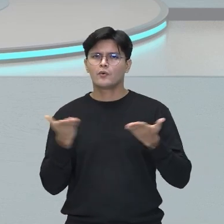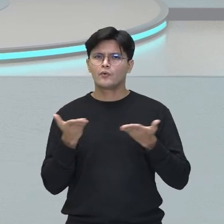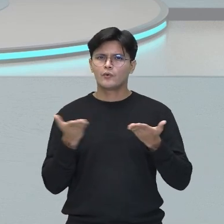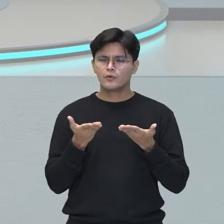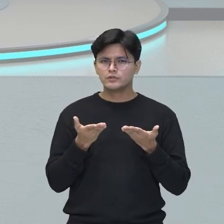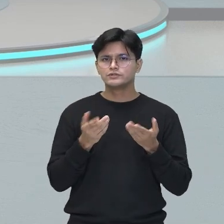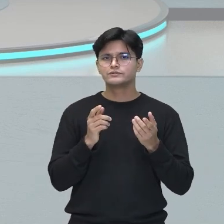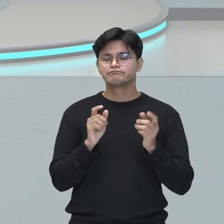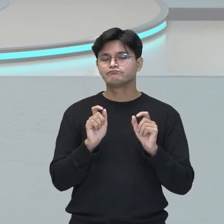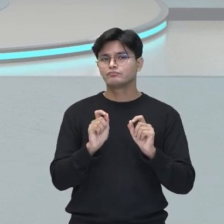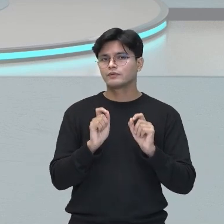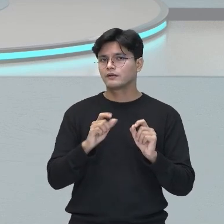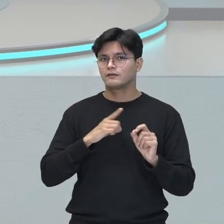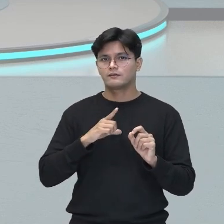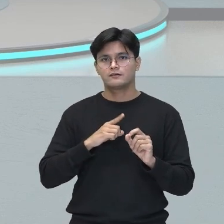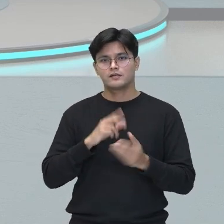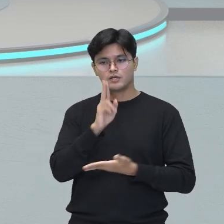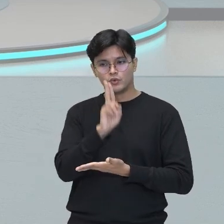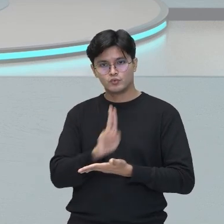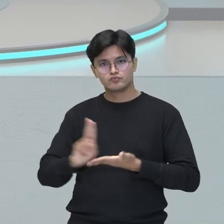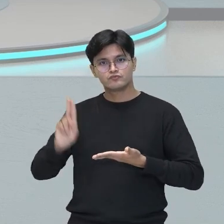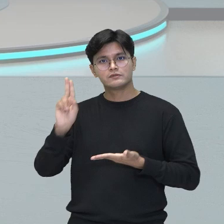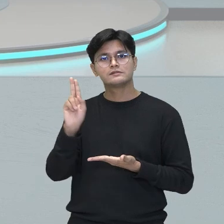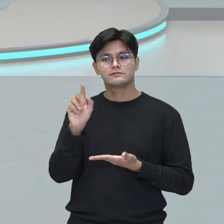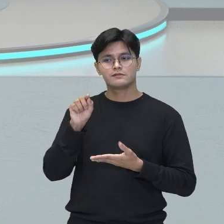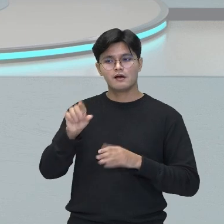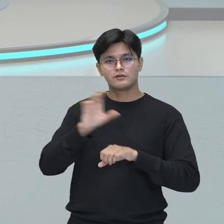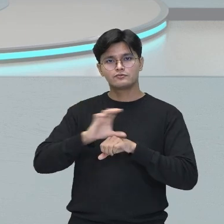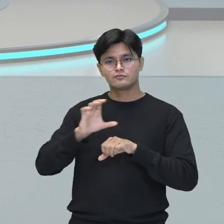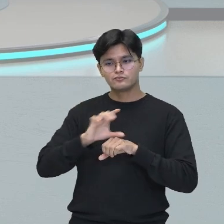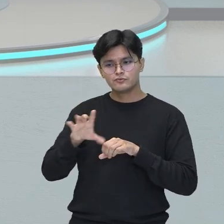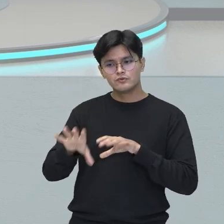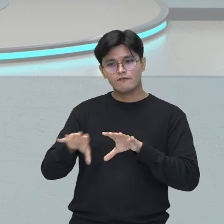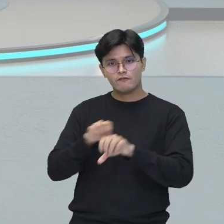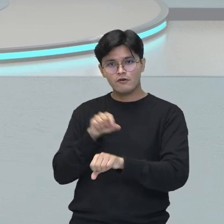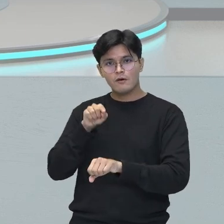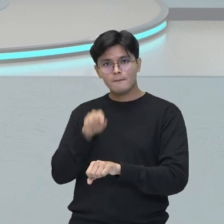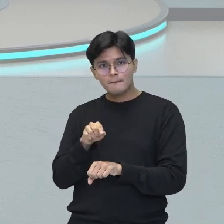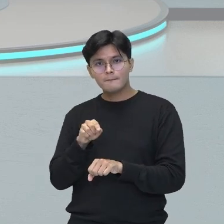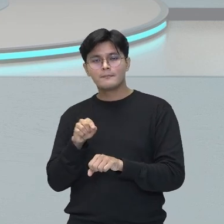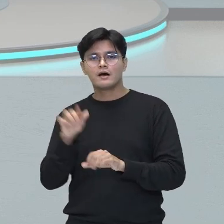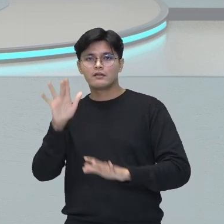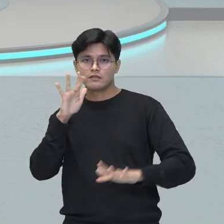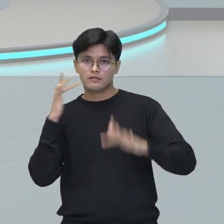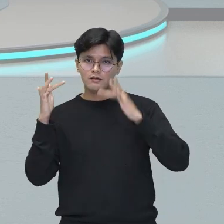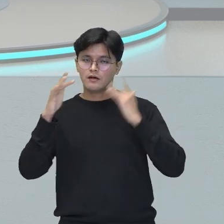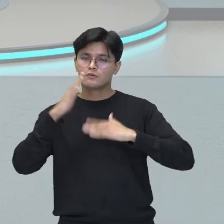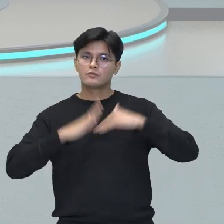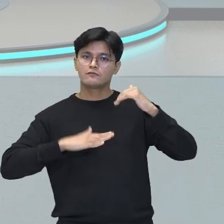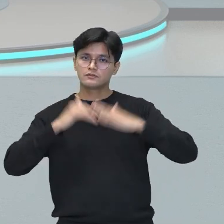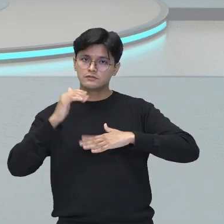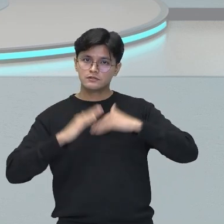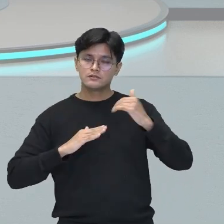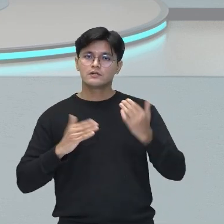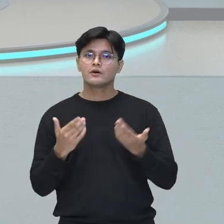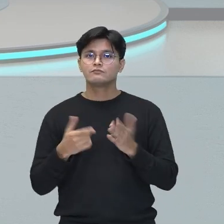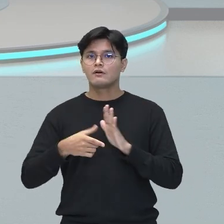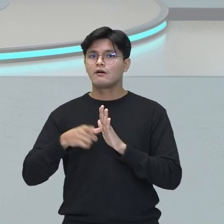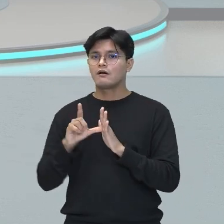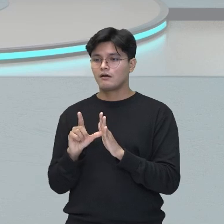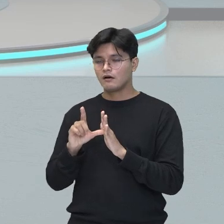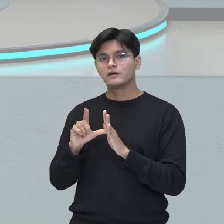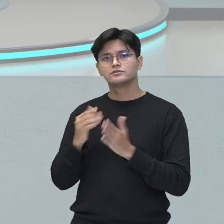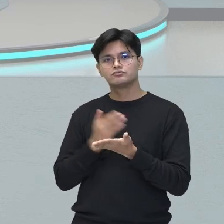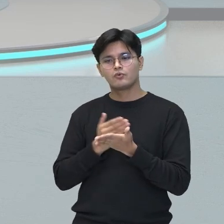as as Universidades né então por isso que Lego começa né Trabalhando Com pequenas